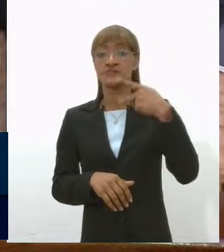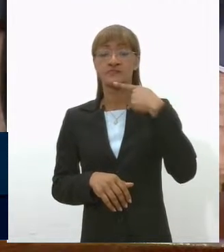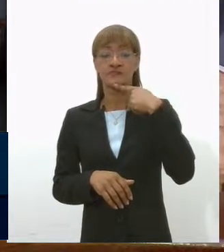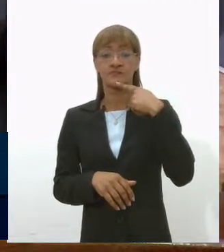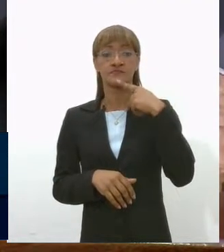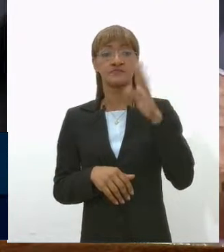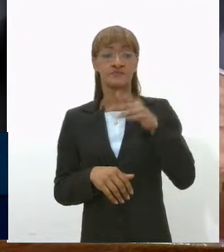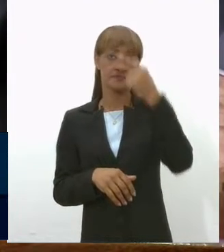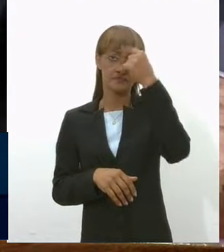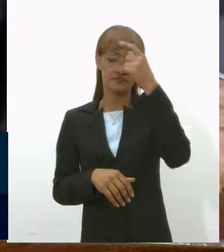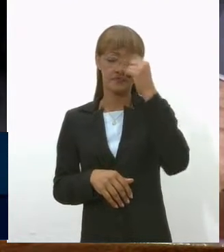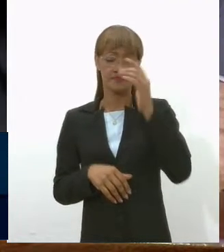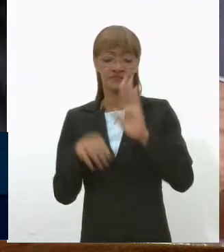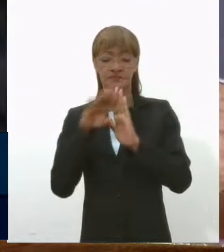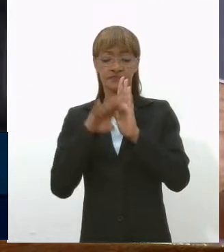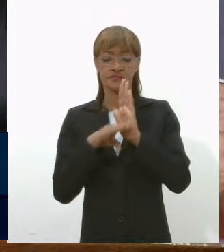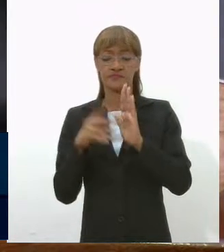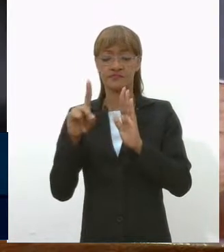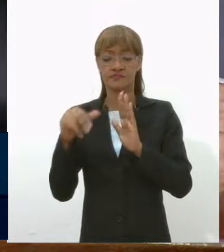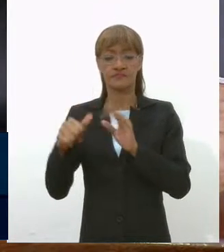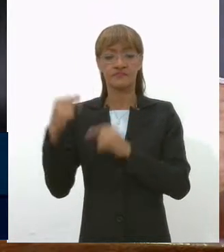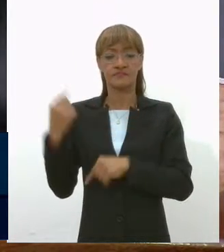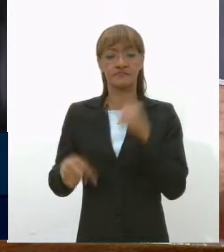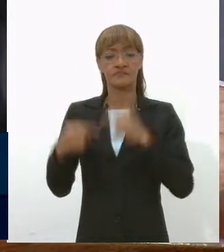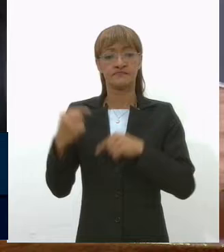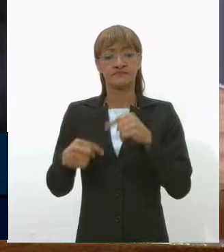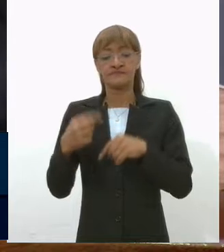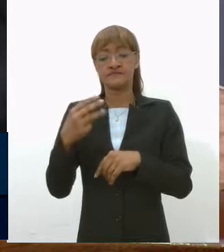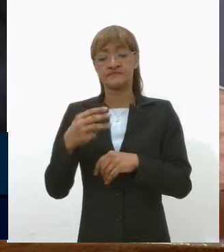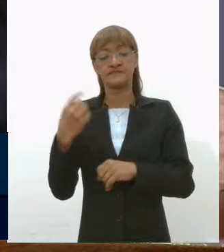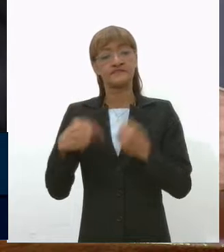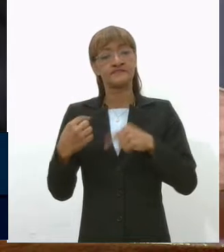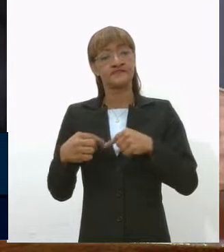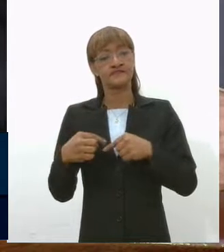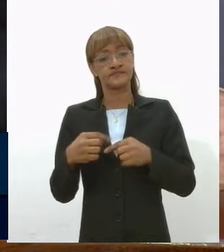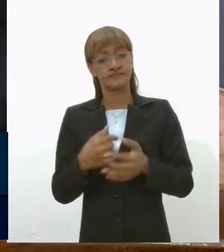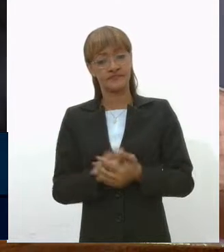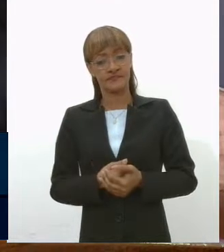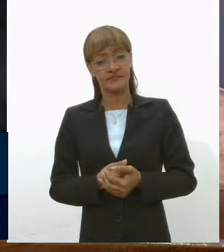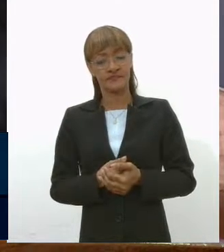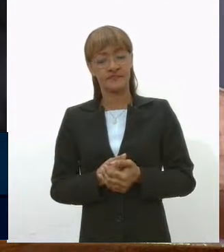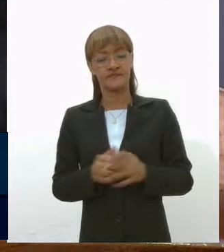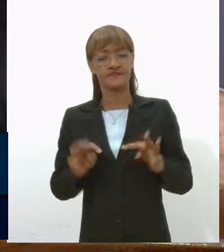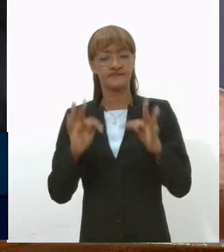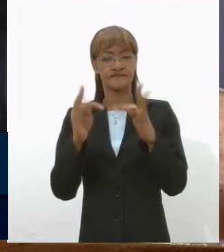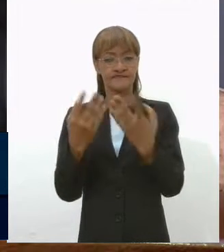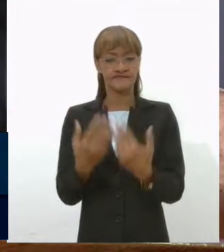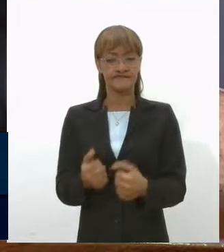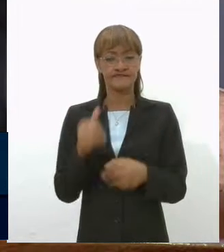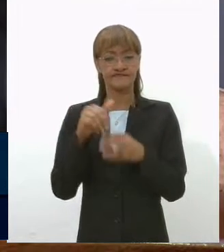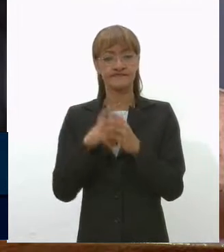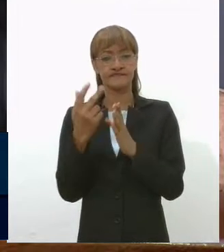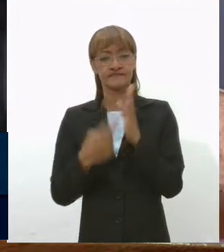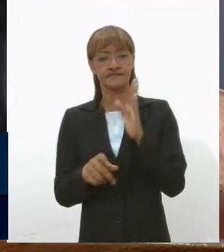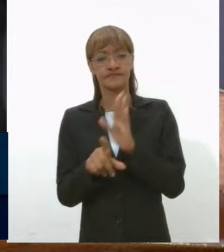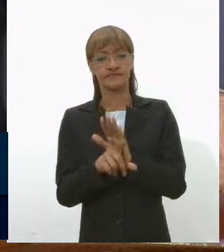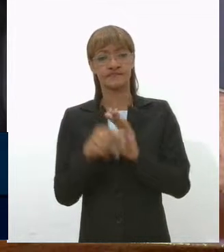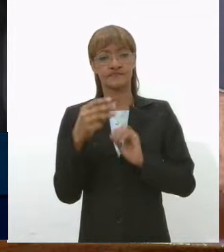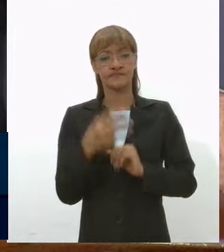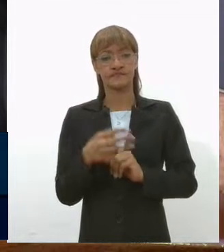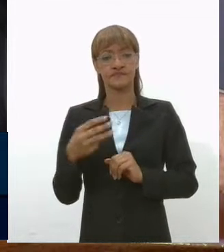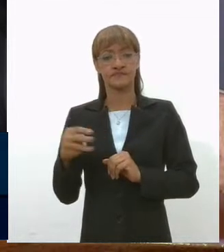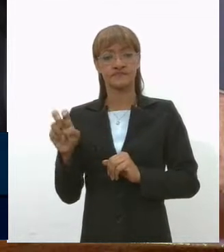ordem do dia, foram discutidos e aprovados em terceira discussão, por unanimidade, os projetos de lei número